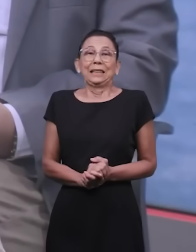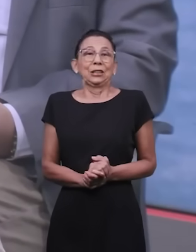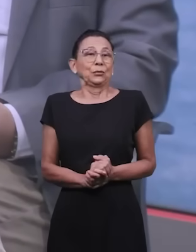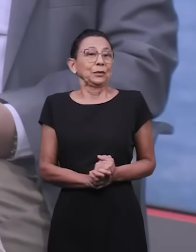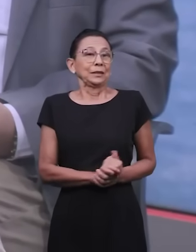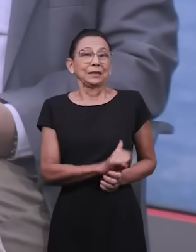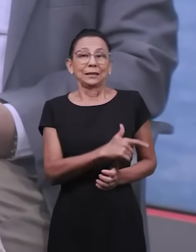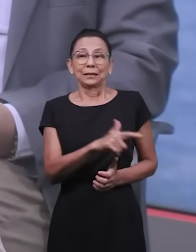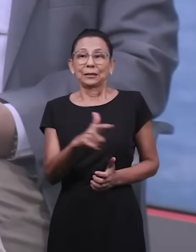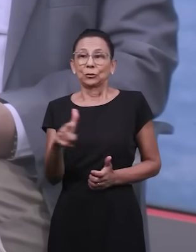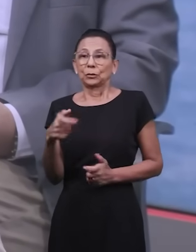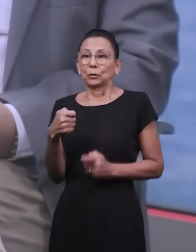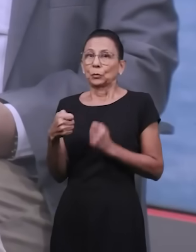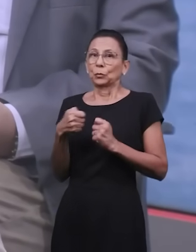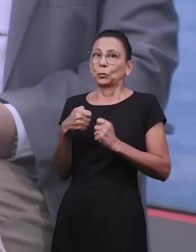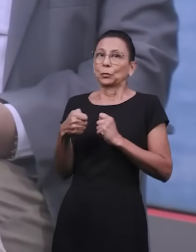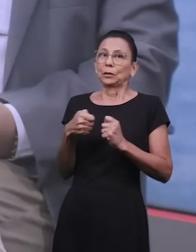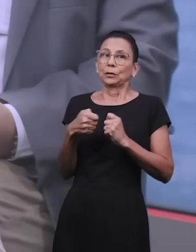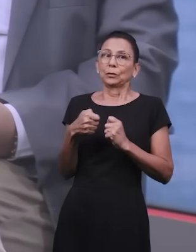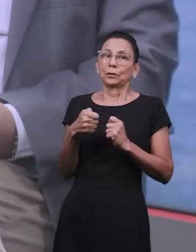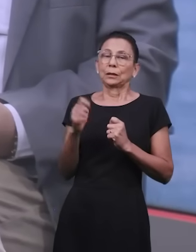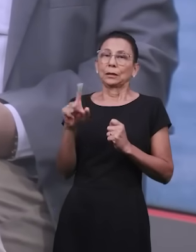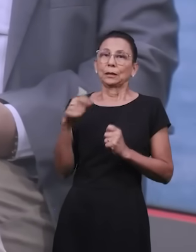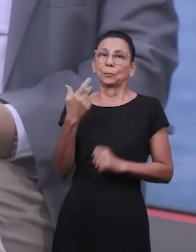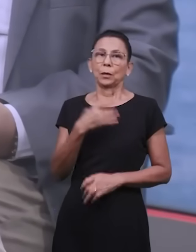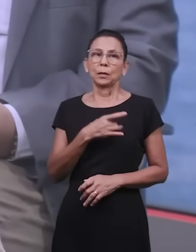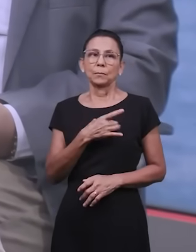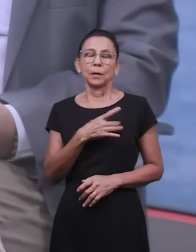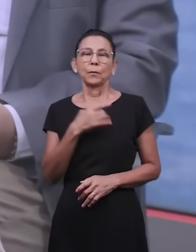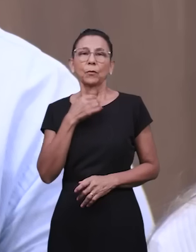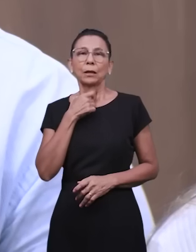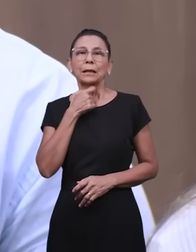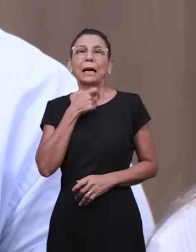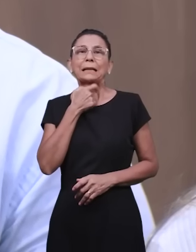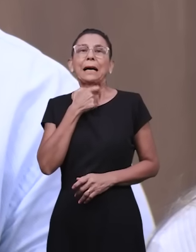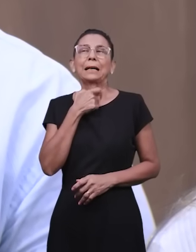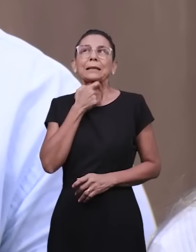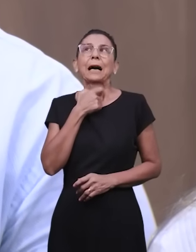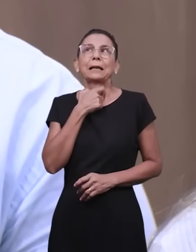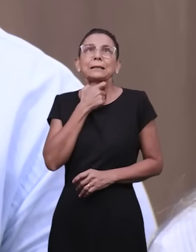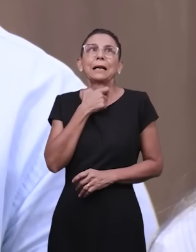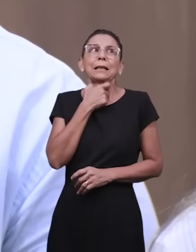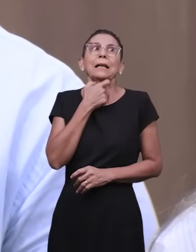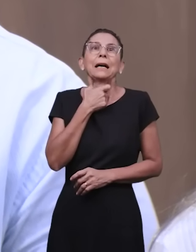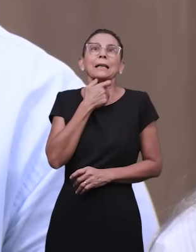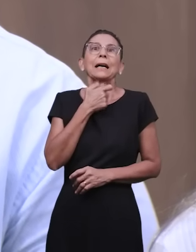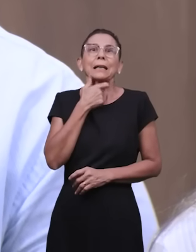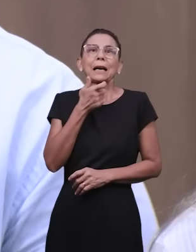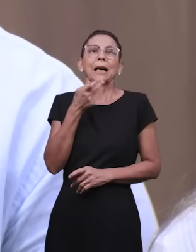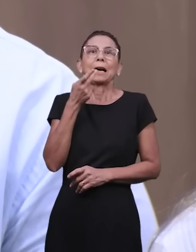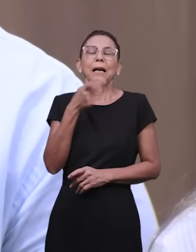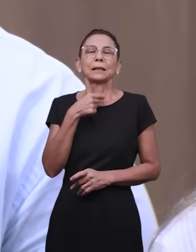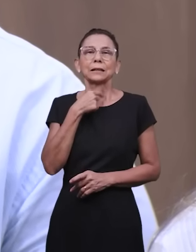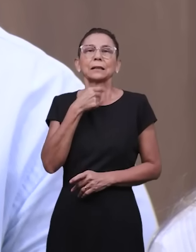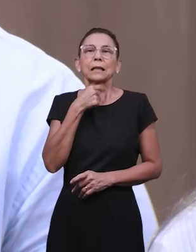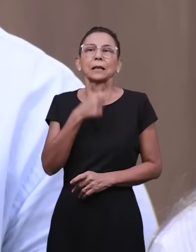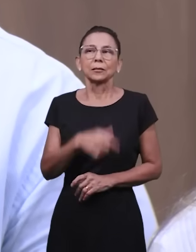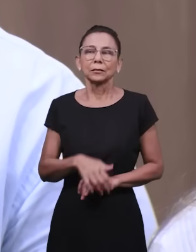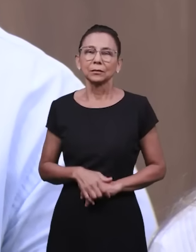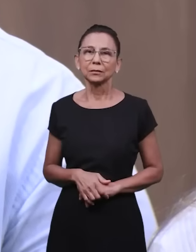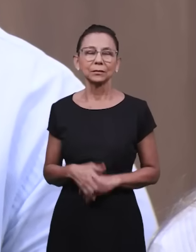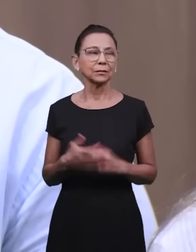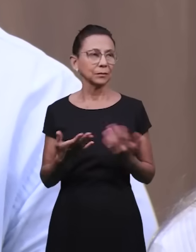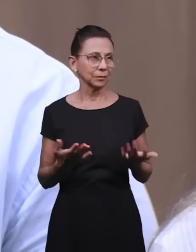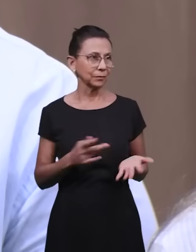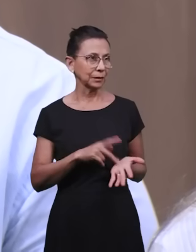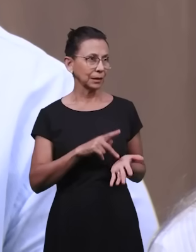está sob controle mais das suas reações. E daqui a pouco eu vou tremer. E daqui a pouco eu vou gaguejar. Não é mais ou menos assim